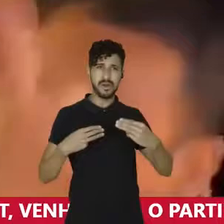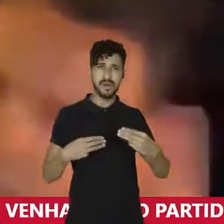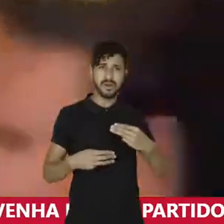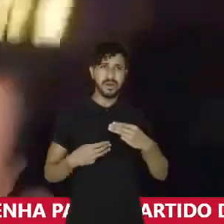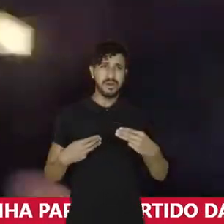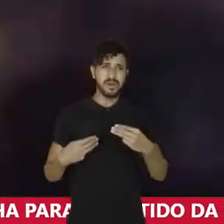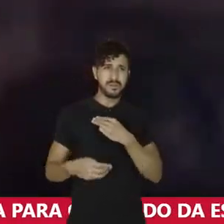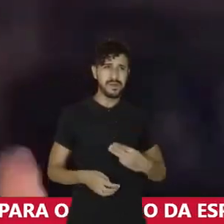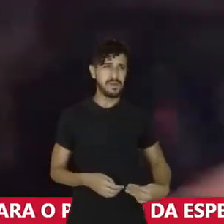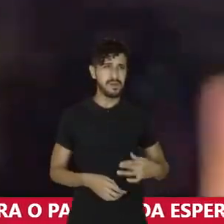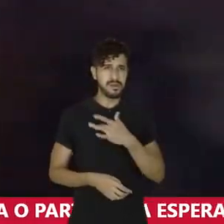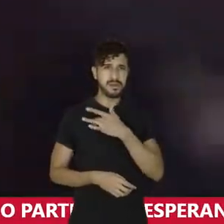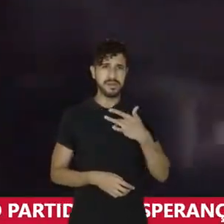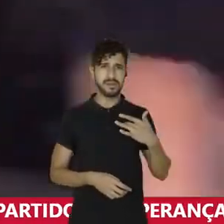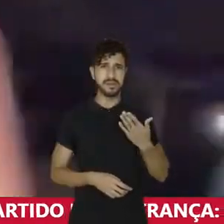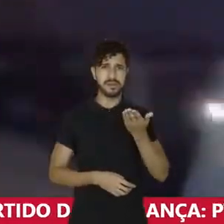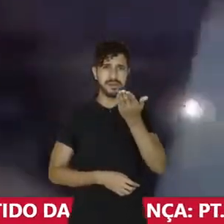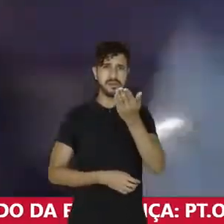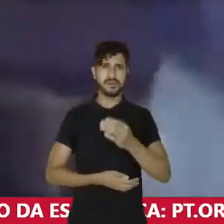da saúde